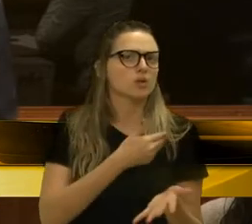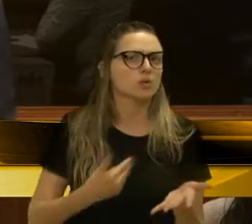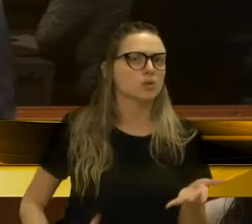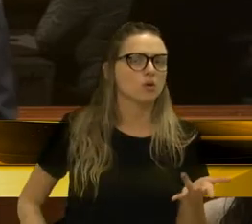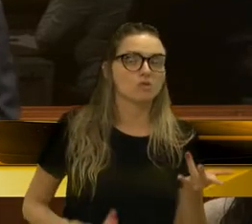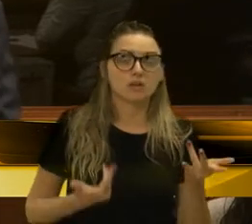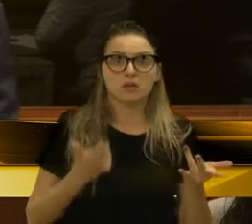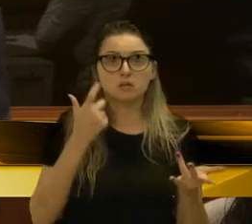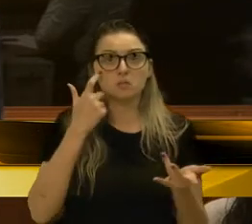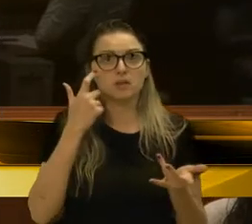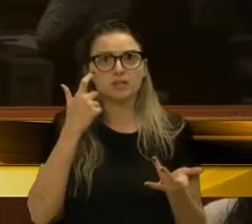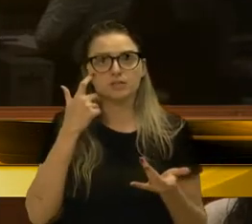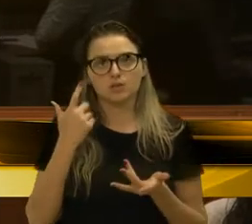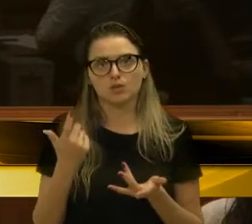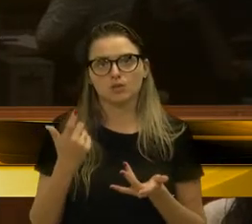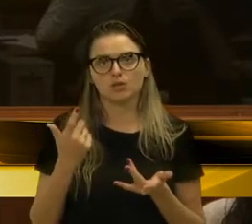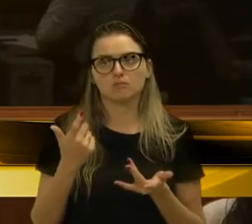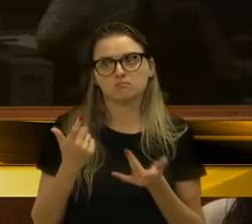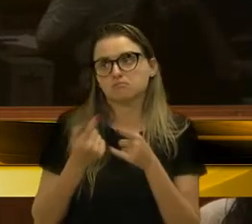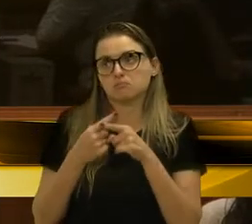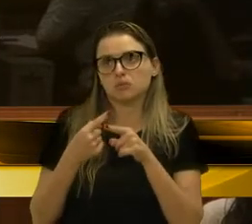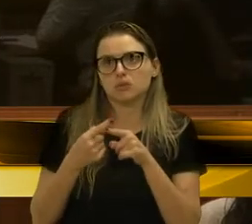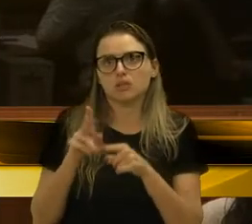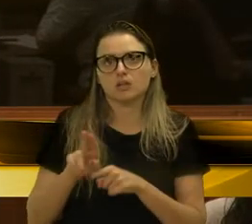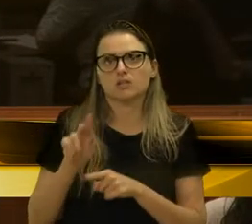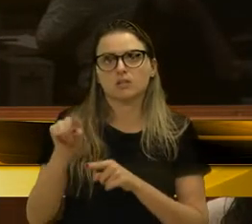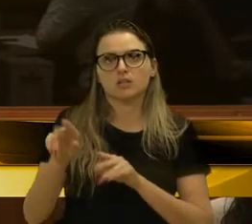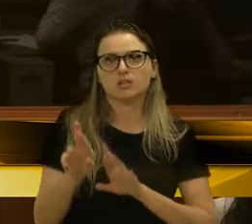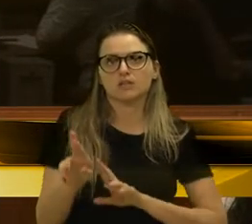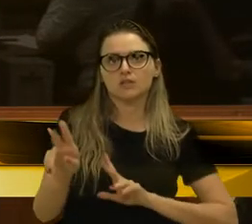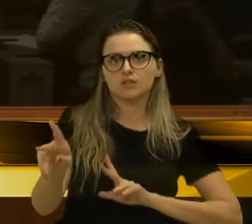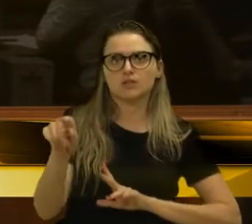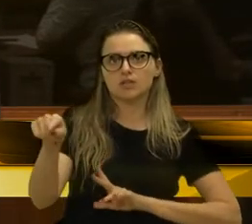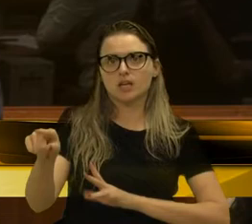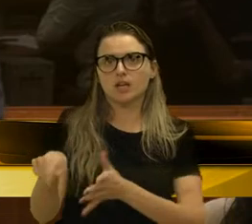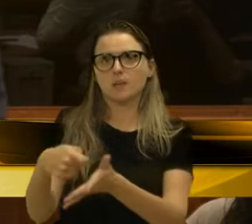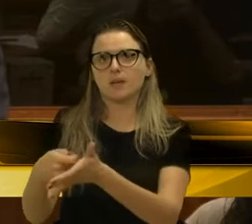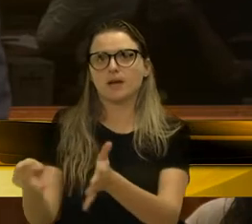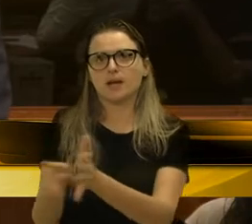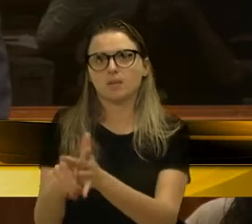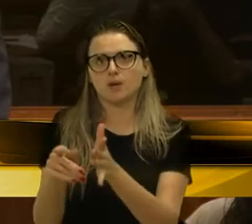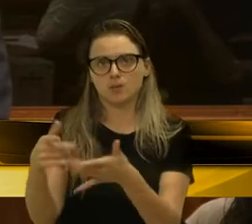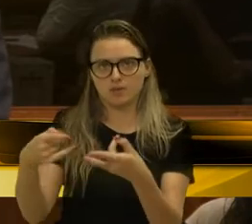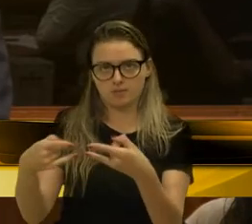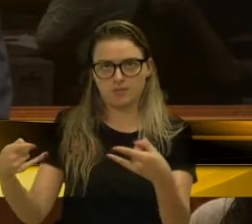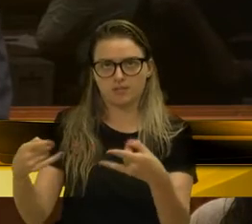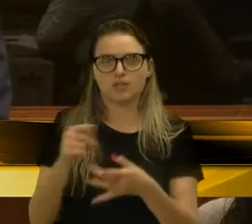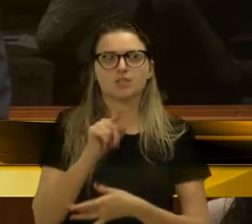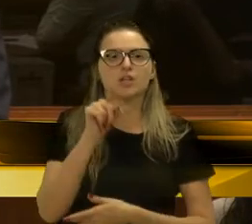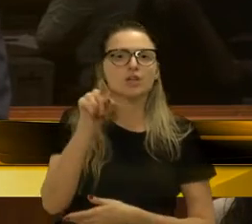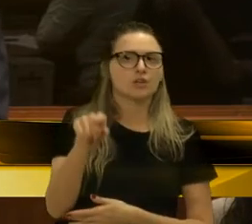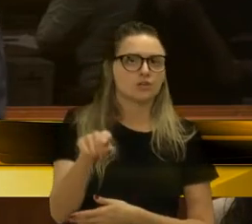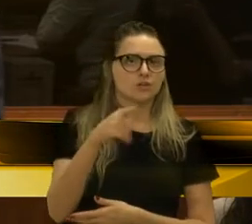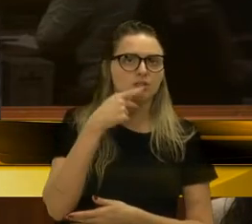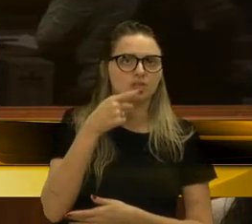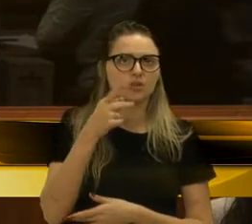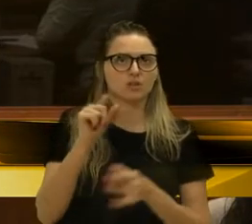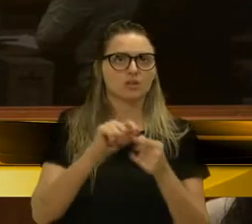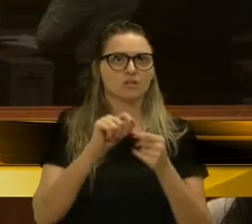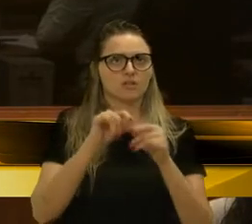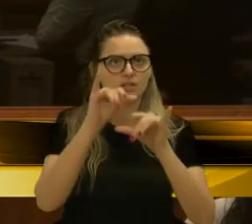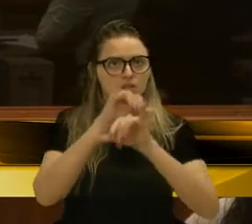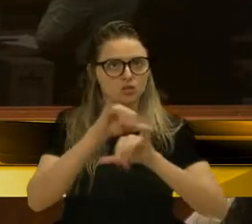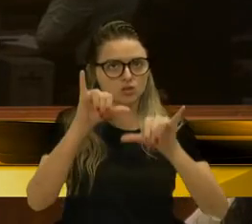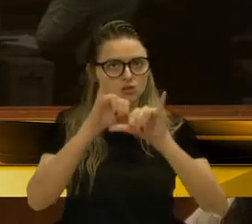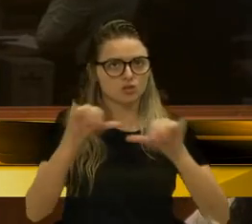sentido para que houvesse essa diferenciação? Vossa Excelência refere que fez a divulgação